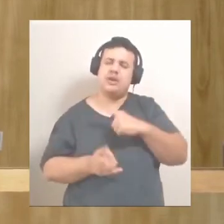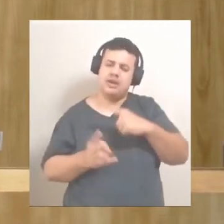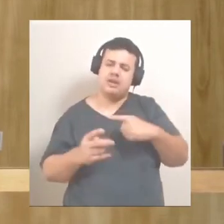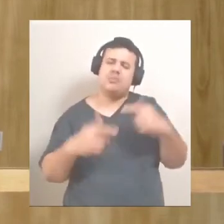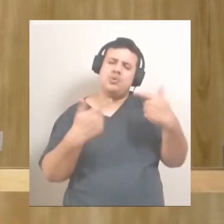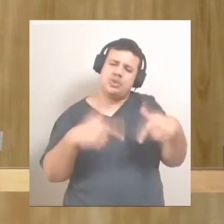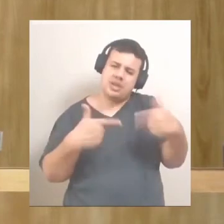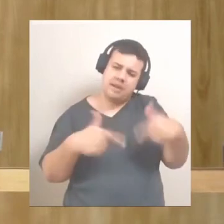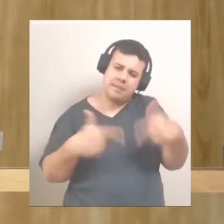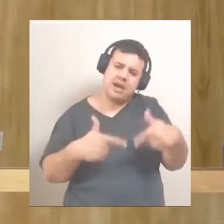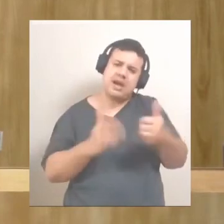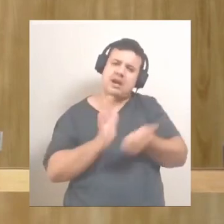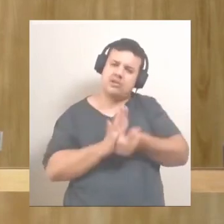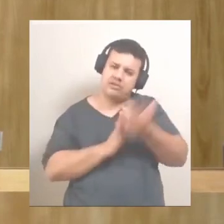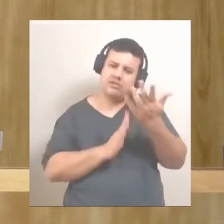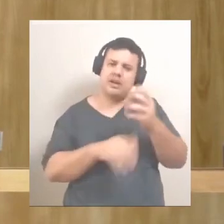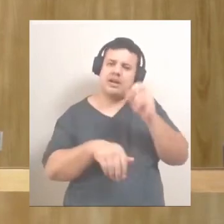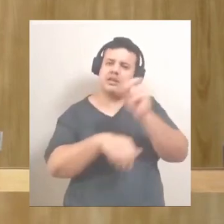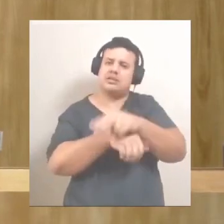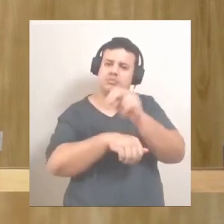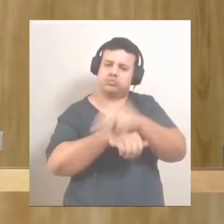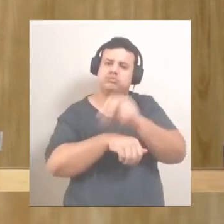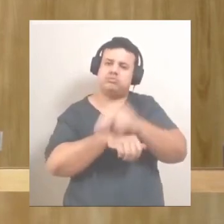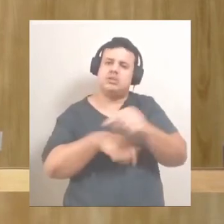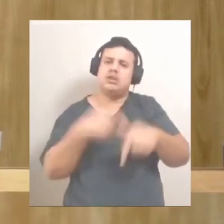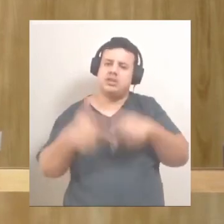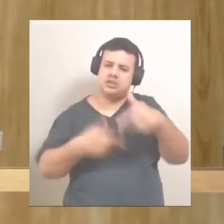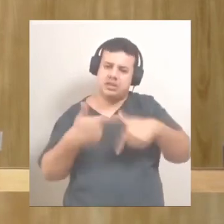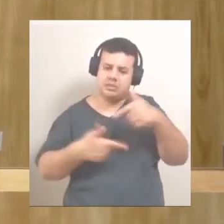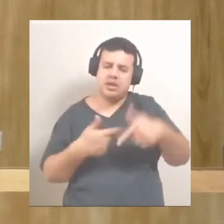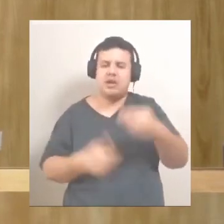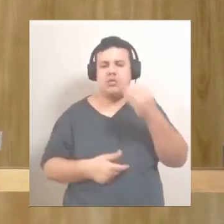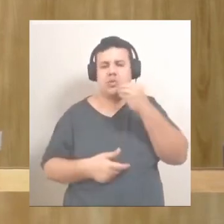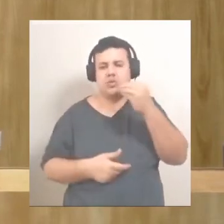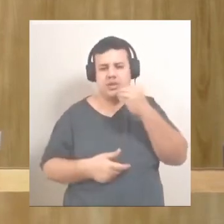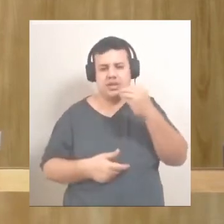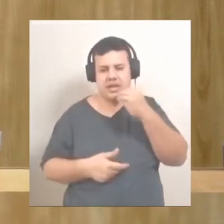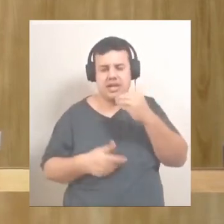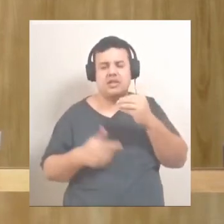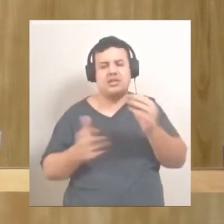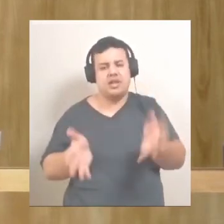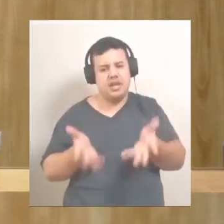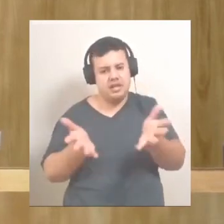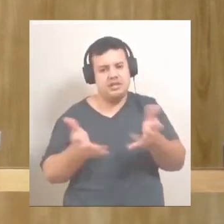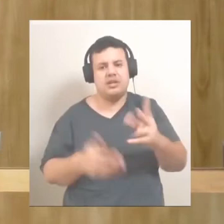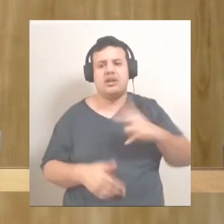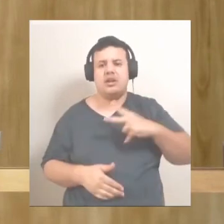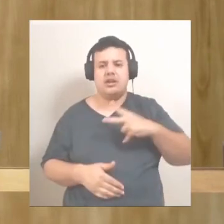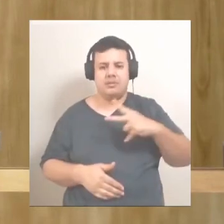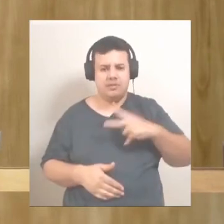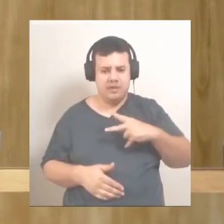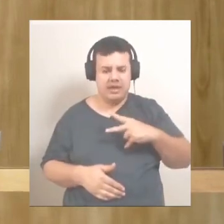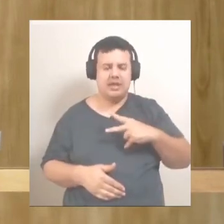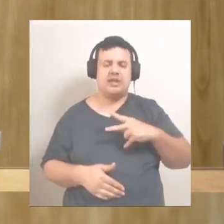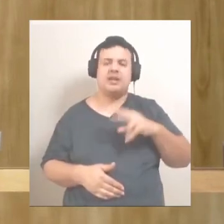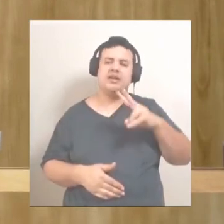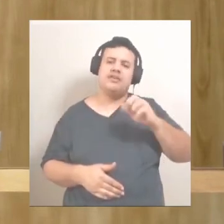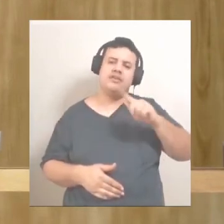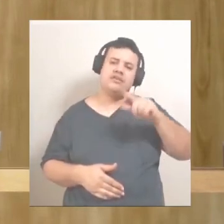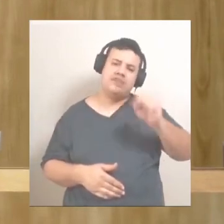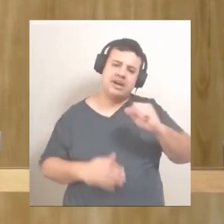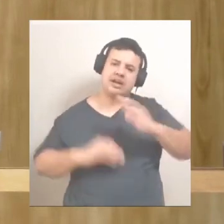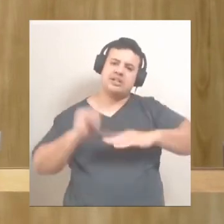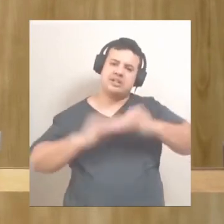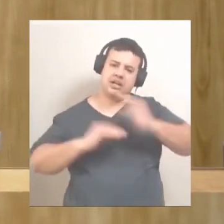tem aberto muitas vagas, muitas oportunidades na iniciativa privada, tem aberto muitas vagas de